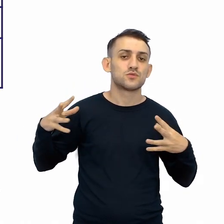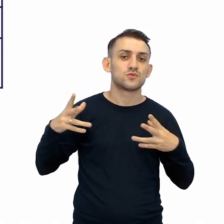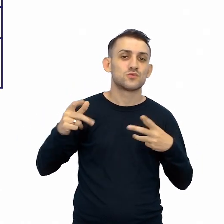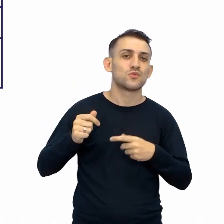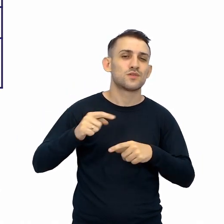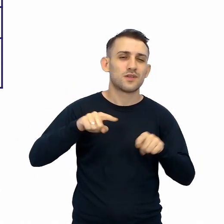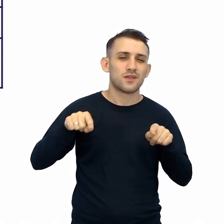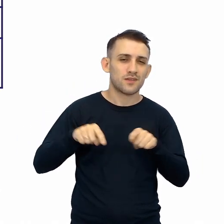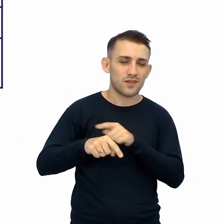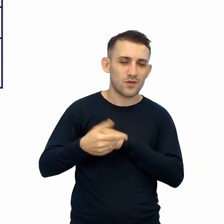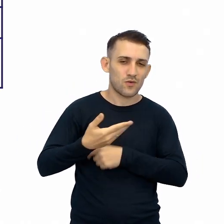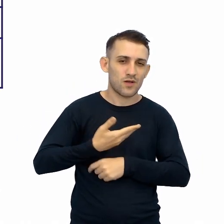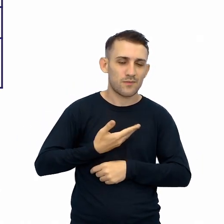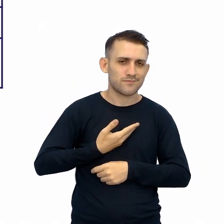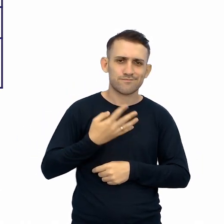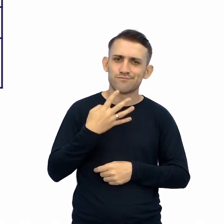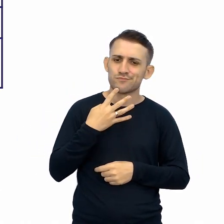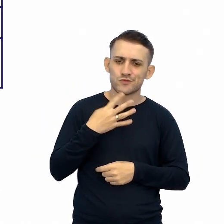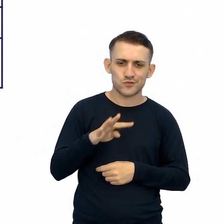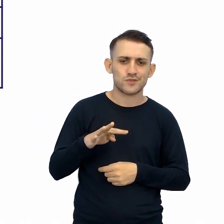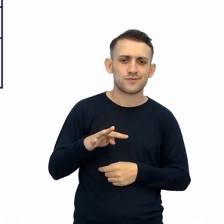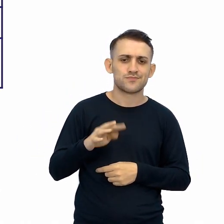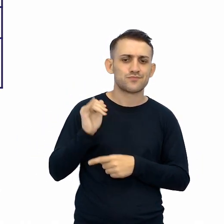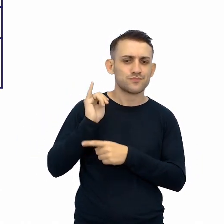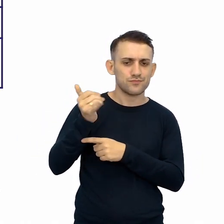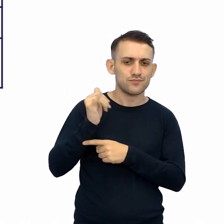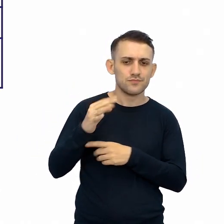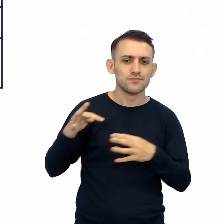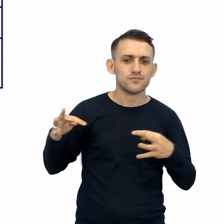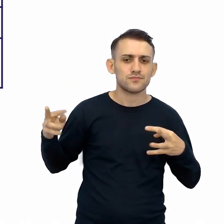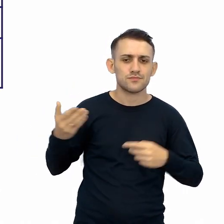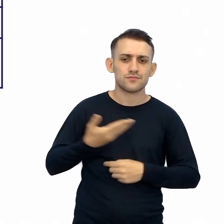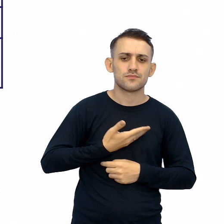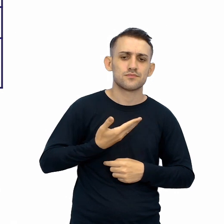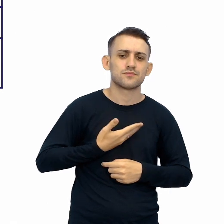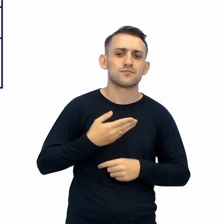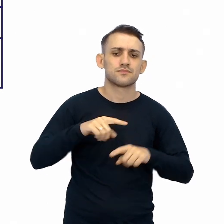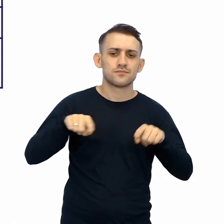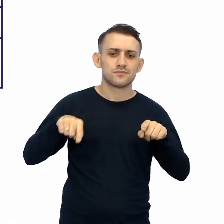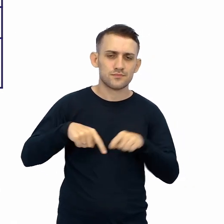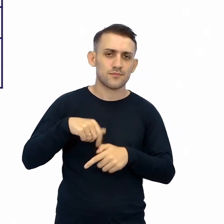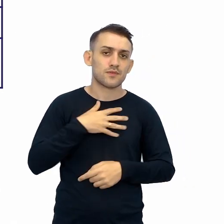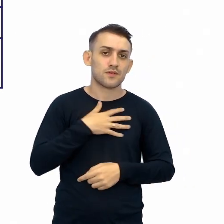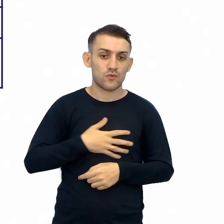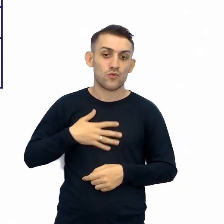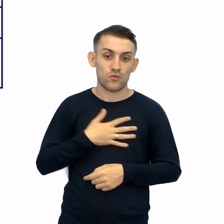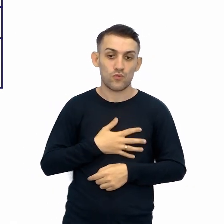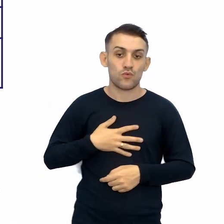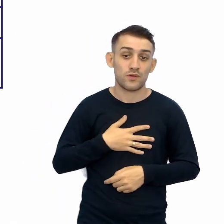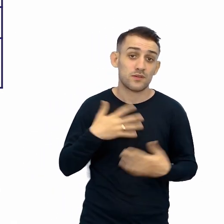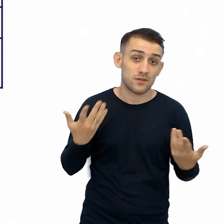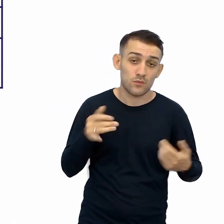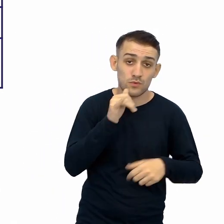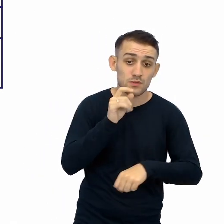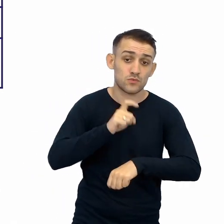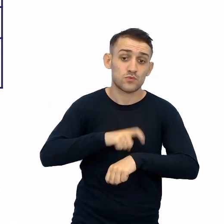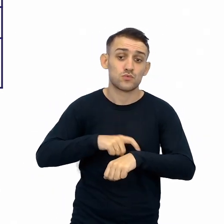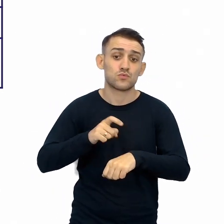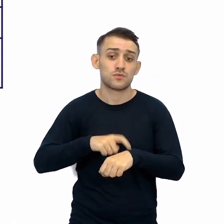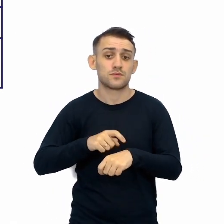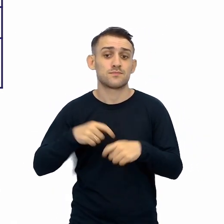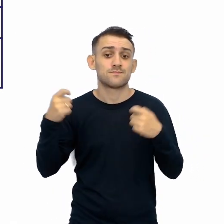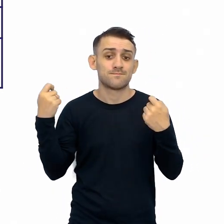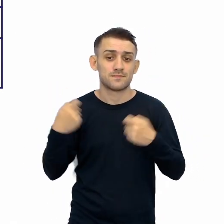não conheça, um conto que o restante da sala possa gostar. Então, nesse momento,